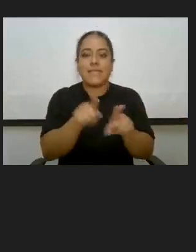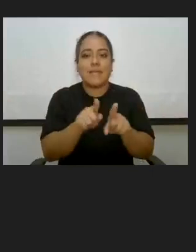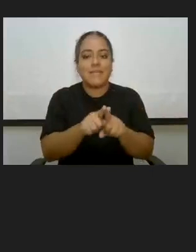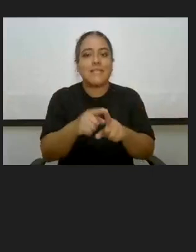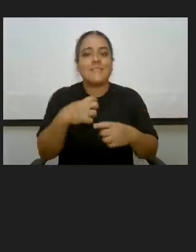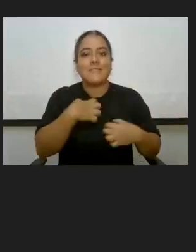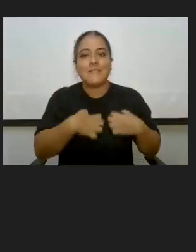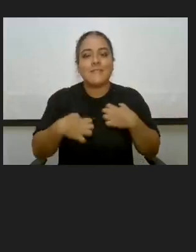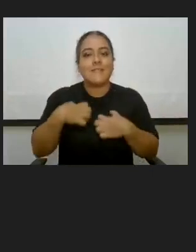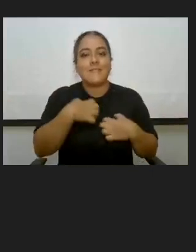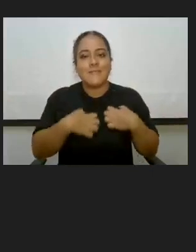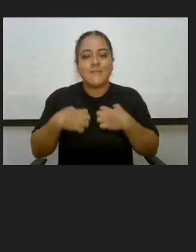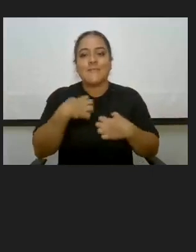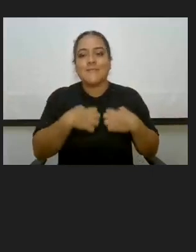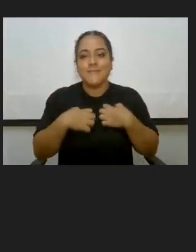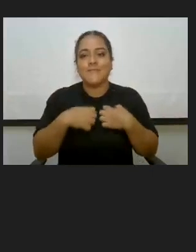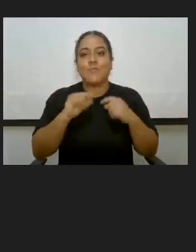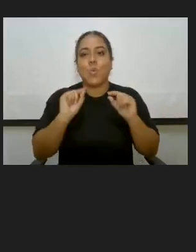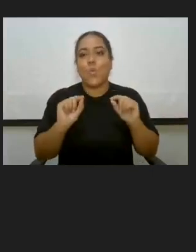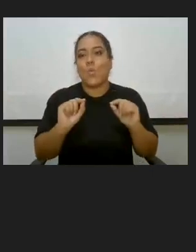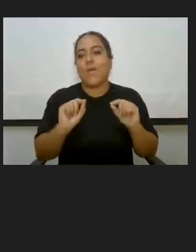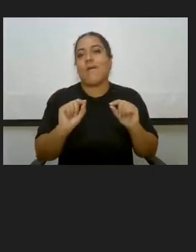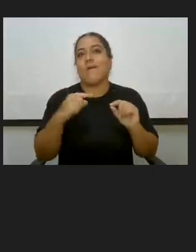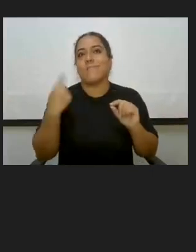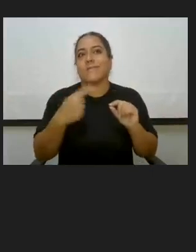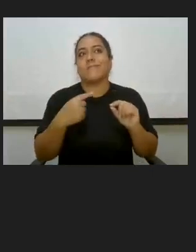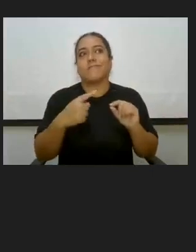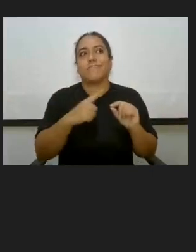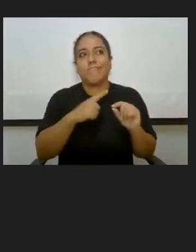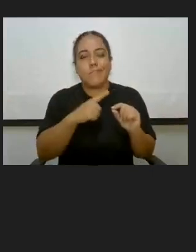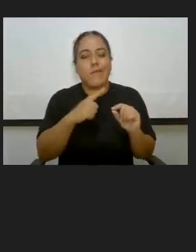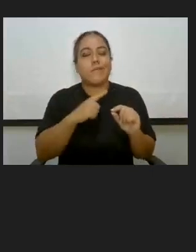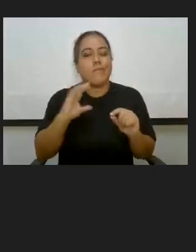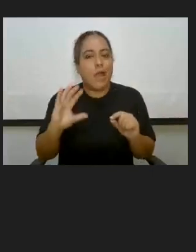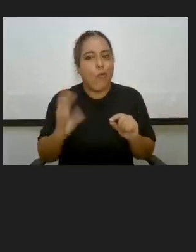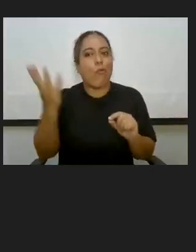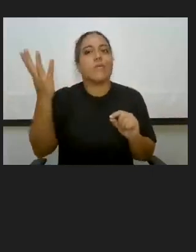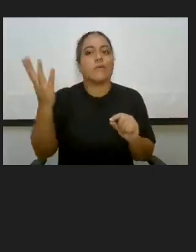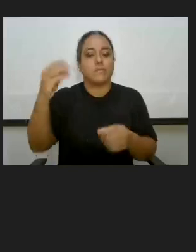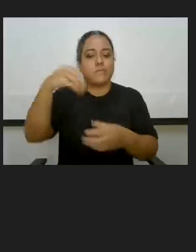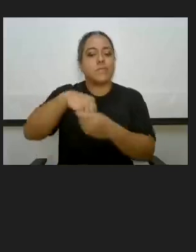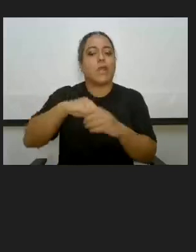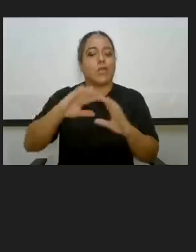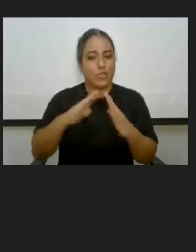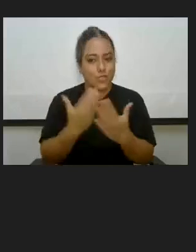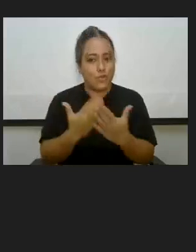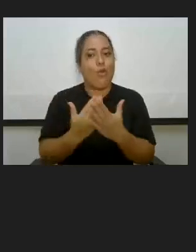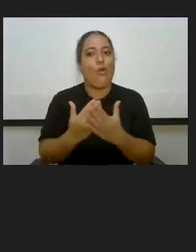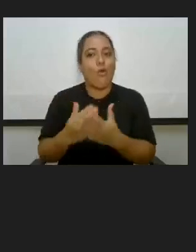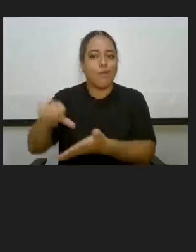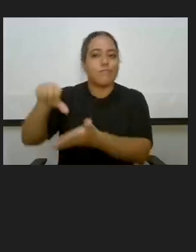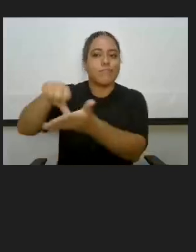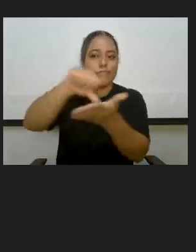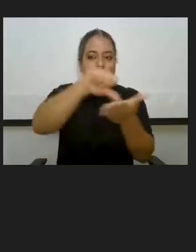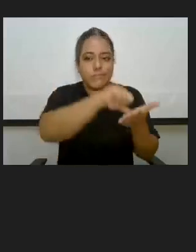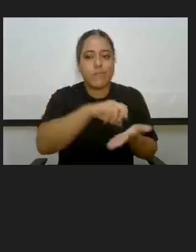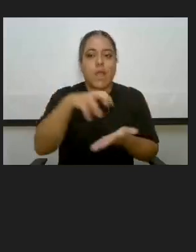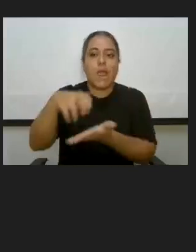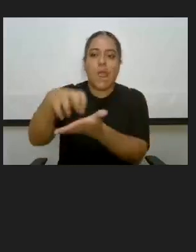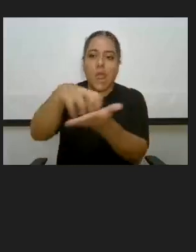afligido muito, que a gente tem lidado muito, né, nas nossas escolas, nas nossas unidades, nos nossos